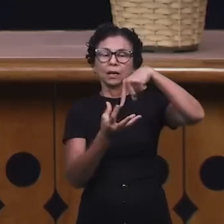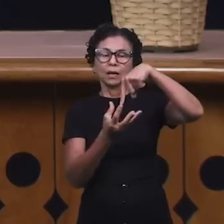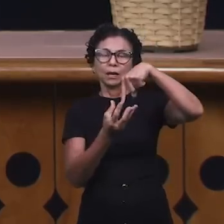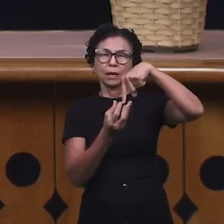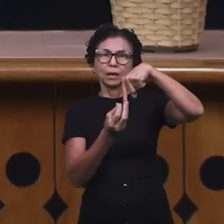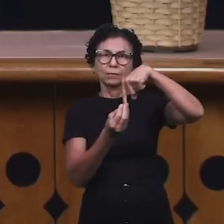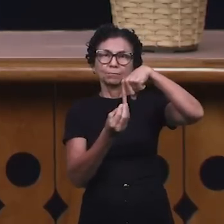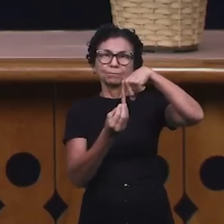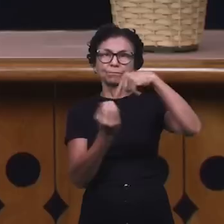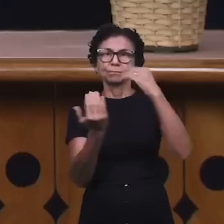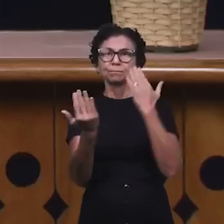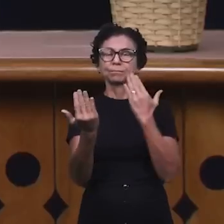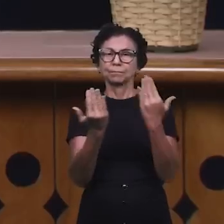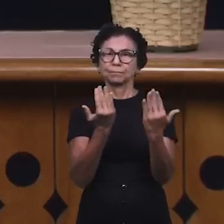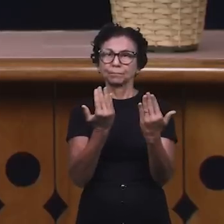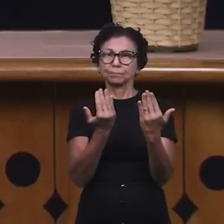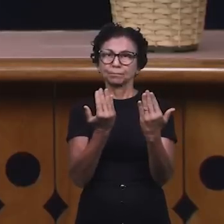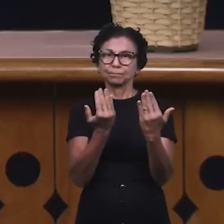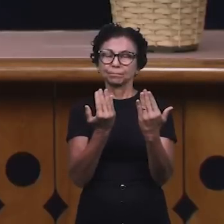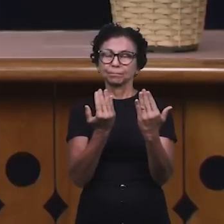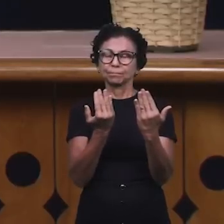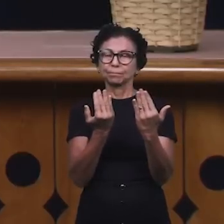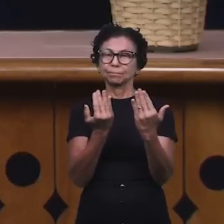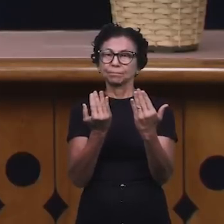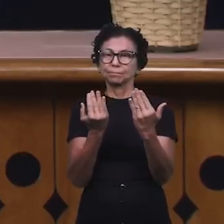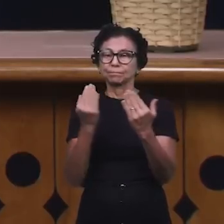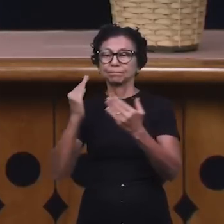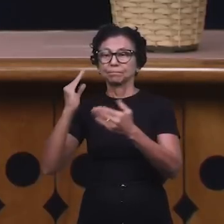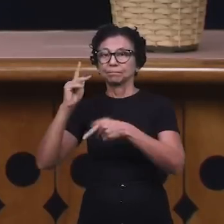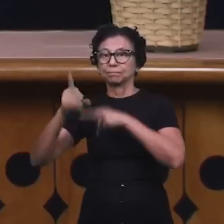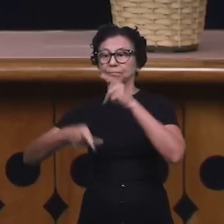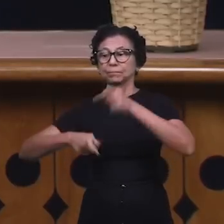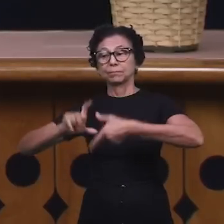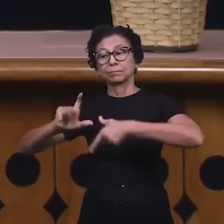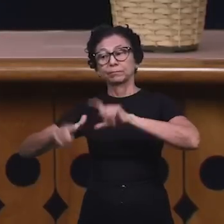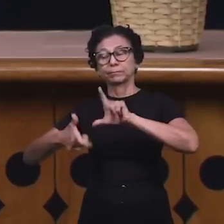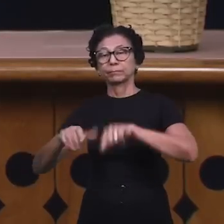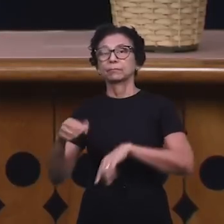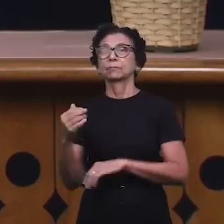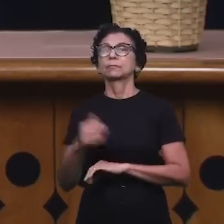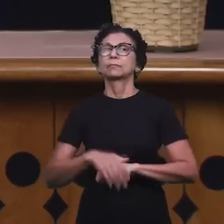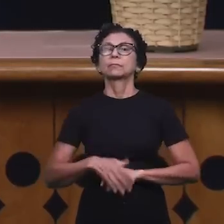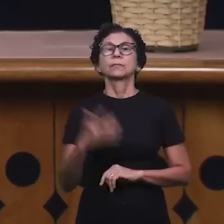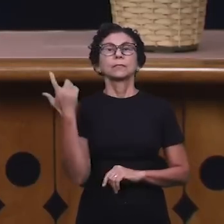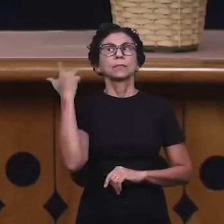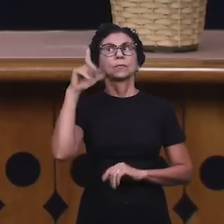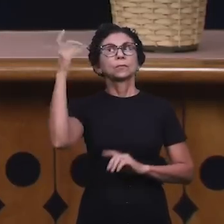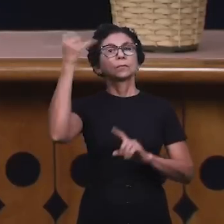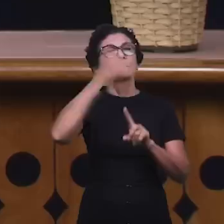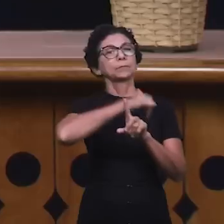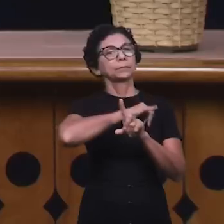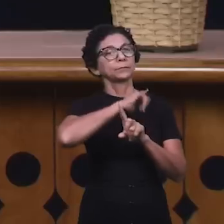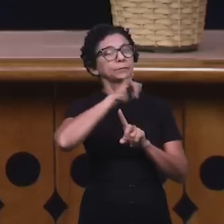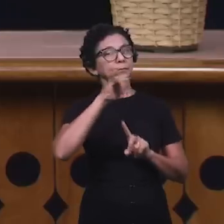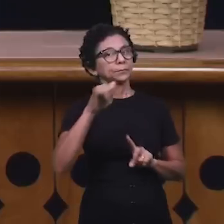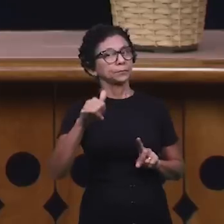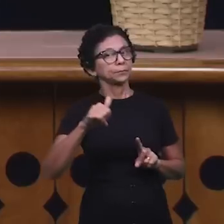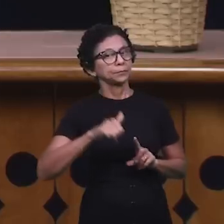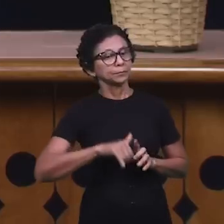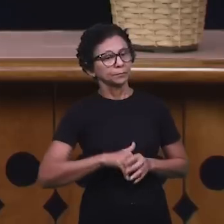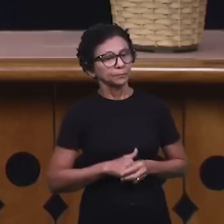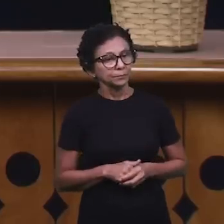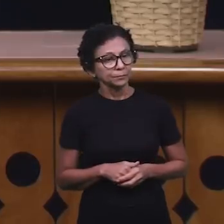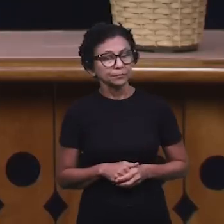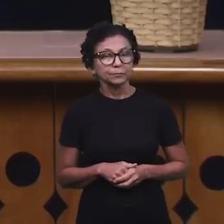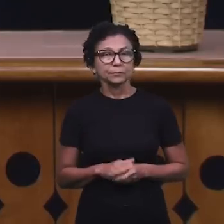nação de Israel. Então, outra profecia, dizendo que Israel foi rejeitado. A